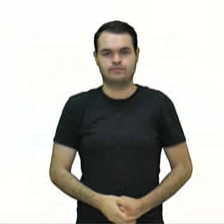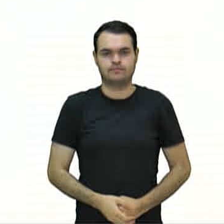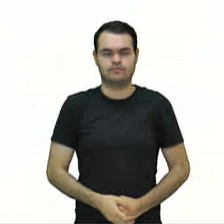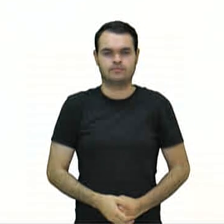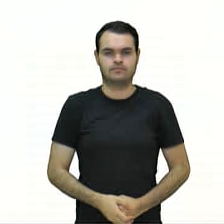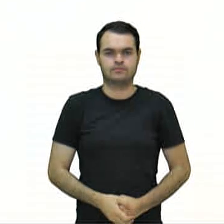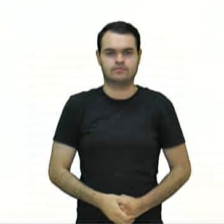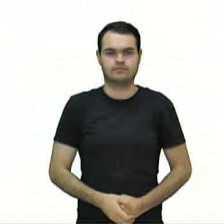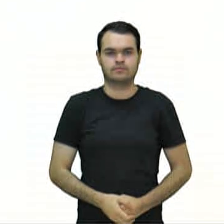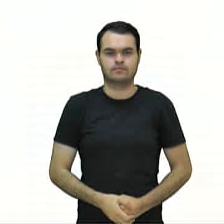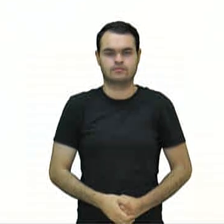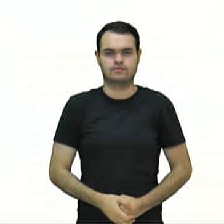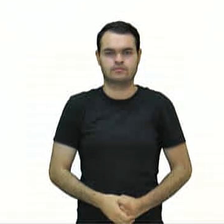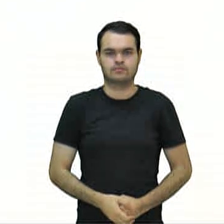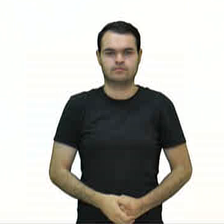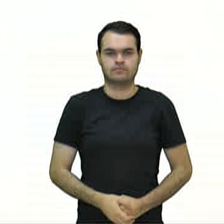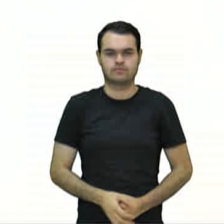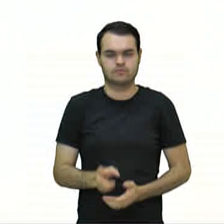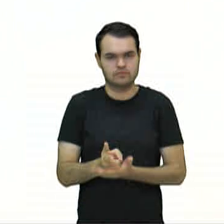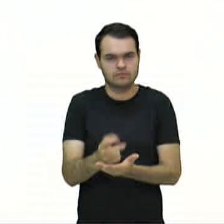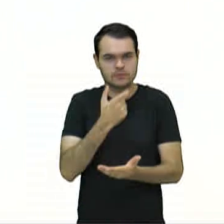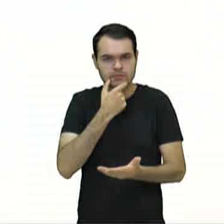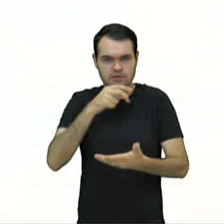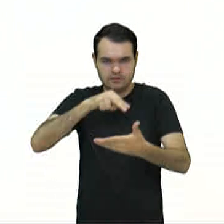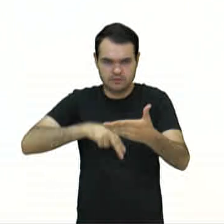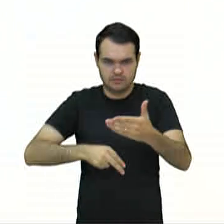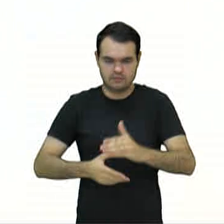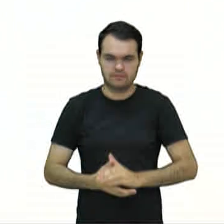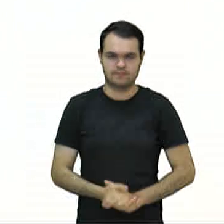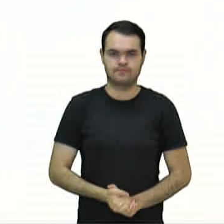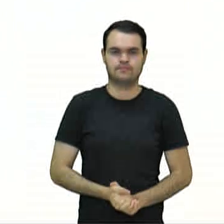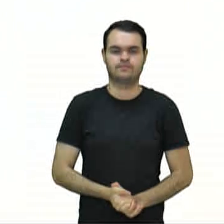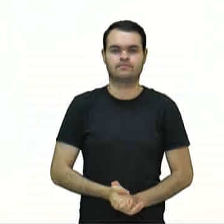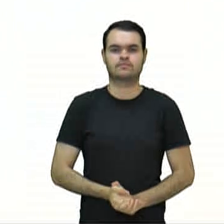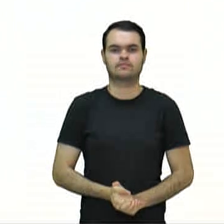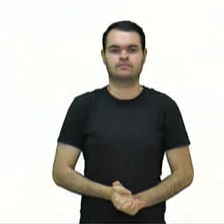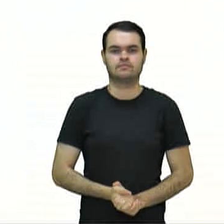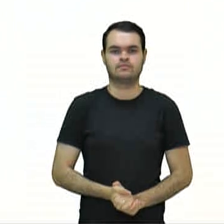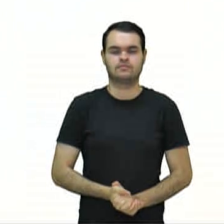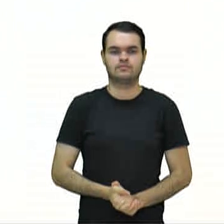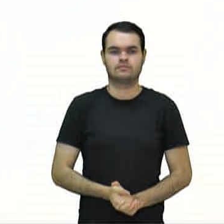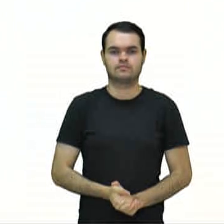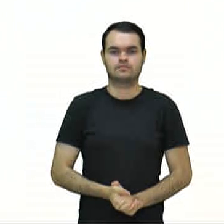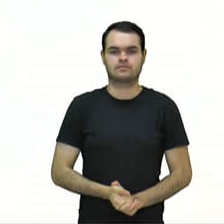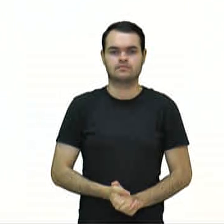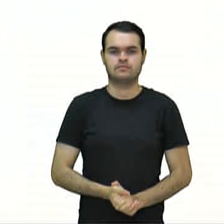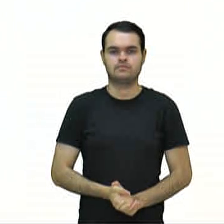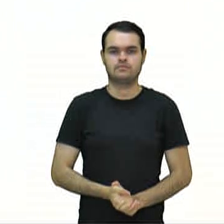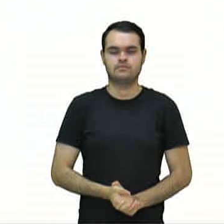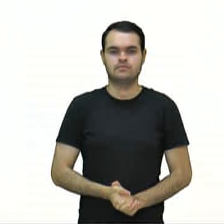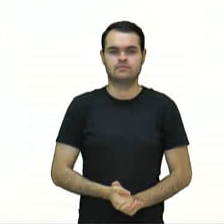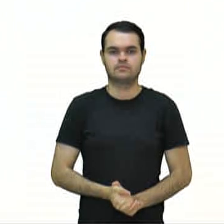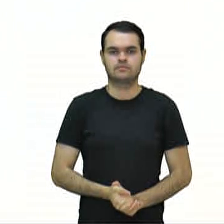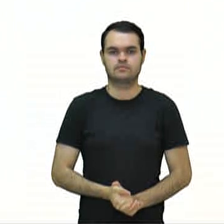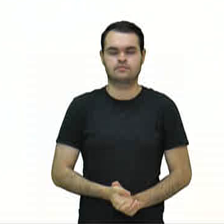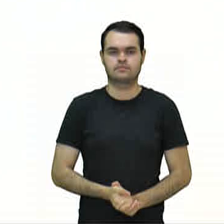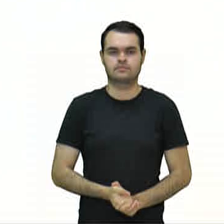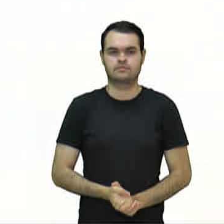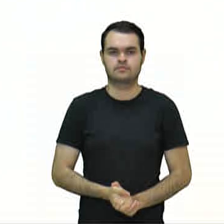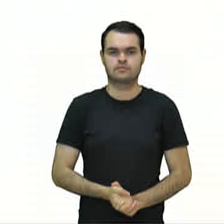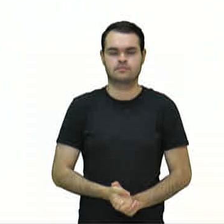Hesiod, Poseidon's trident, like Zeus' thunderbolt and Hades' helmet, was fashioned by the